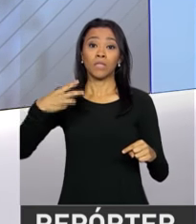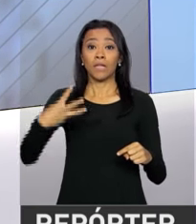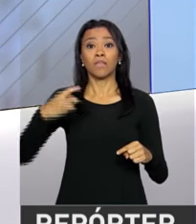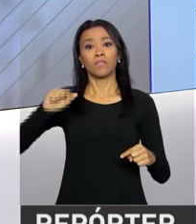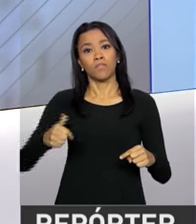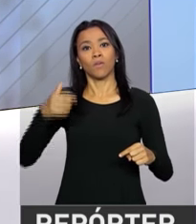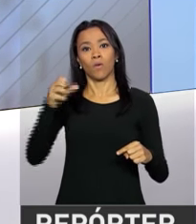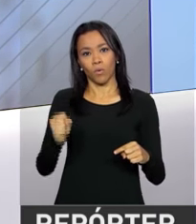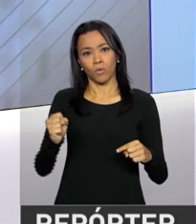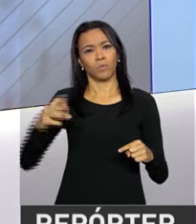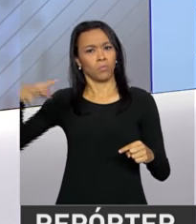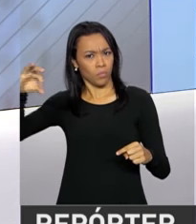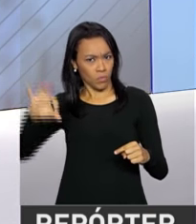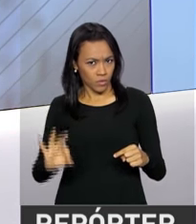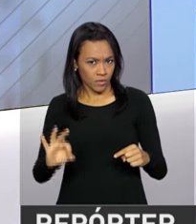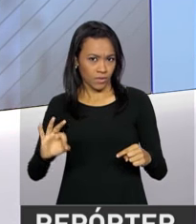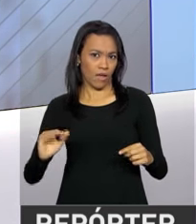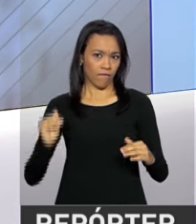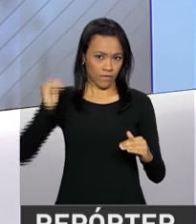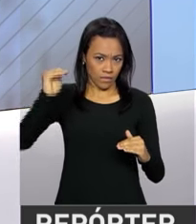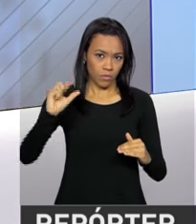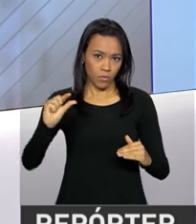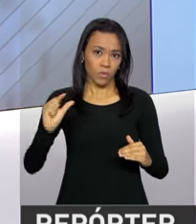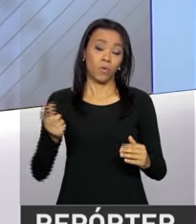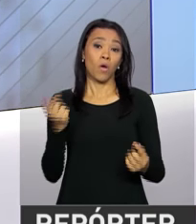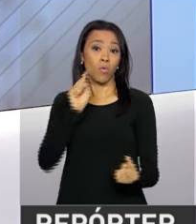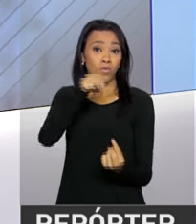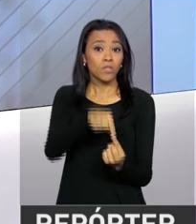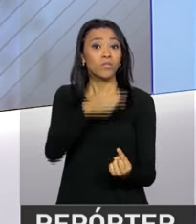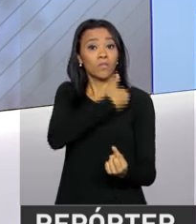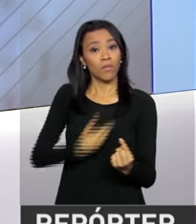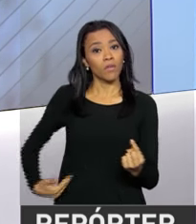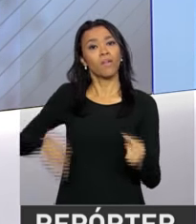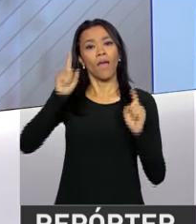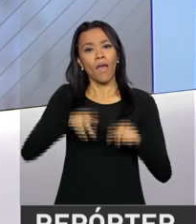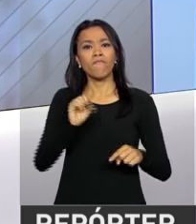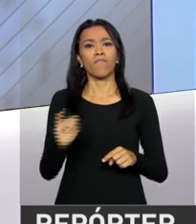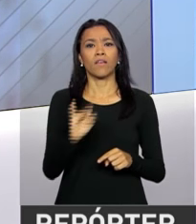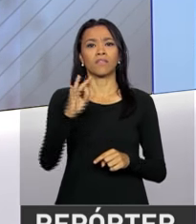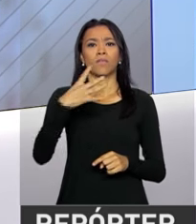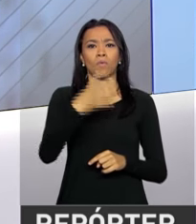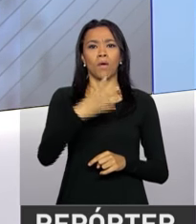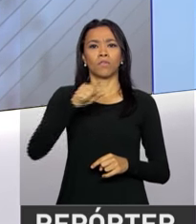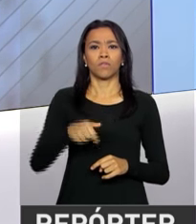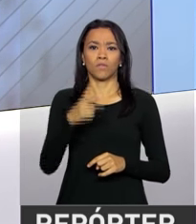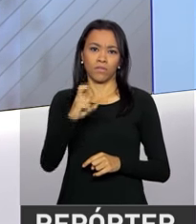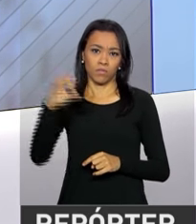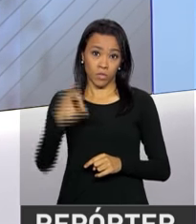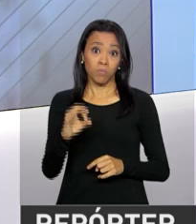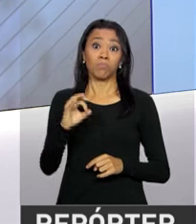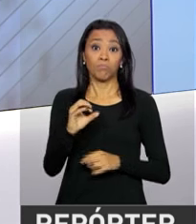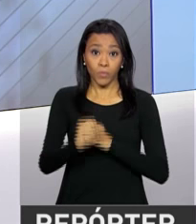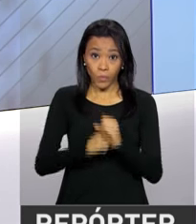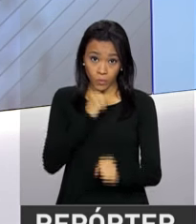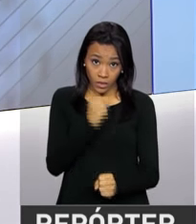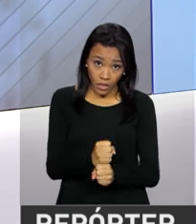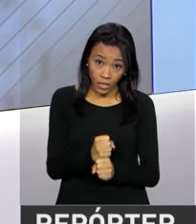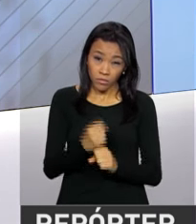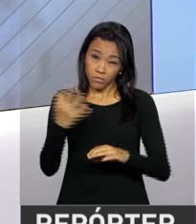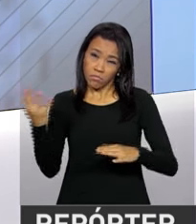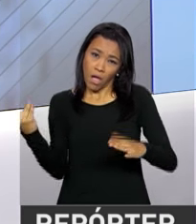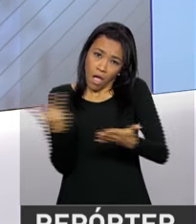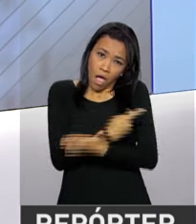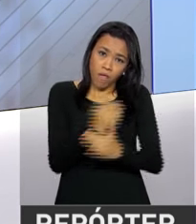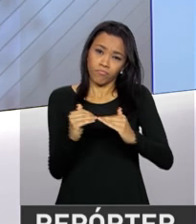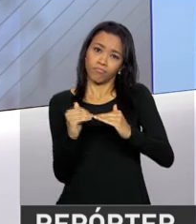preços devem avançar a 3,8 a meta do governo é de inflação de 45% ao ano com tolerância de dois